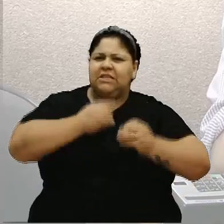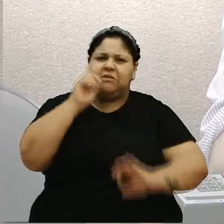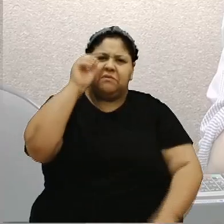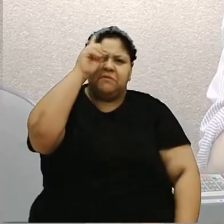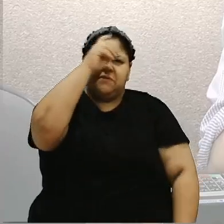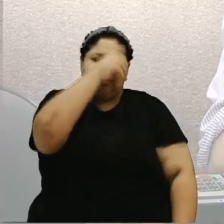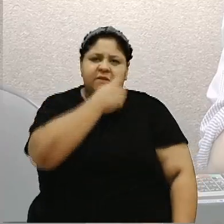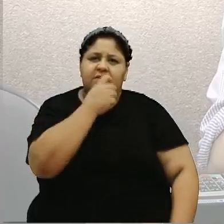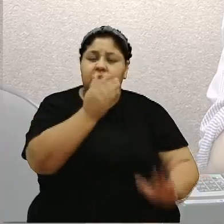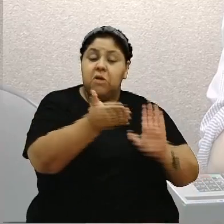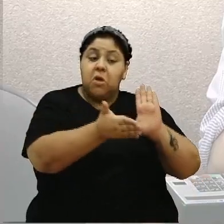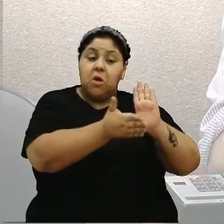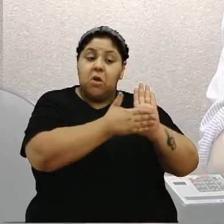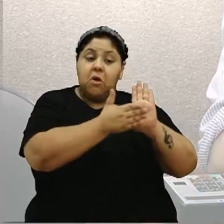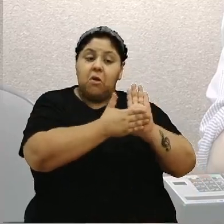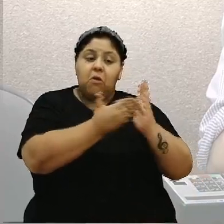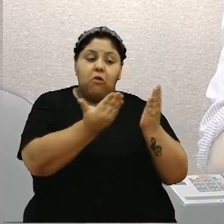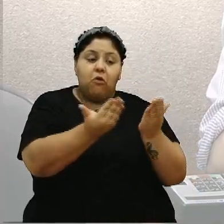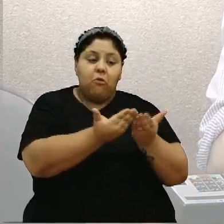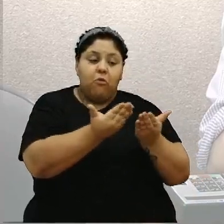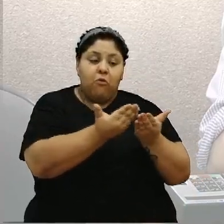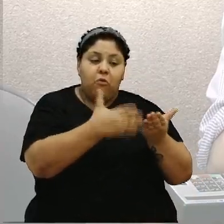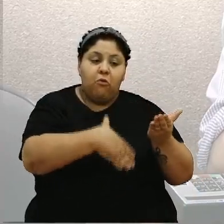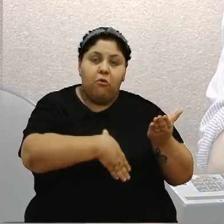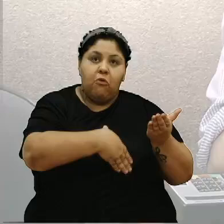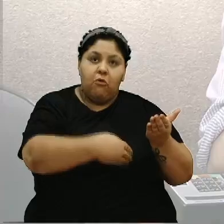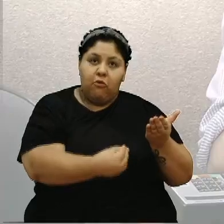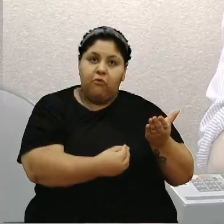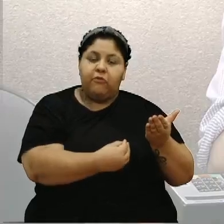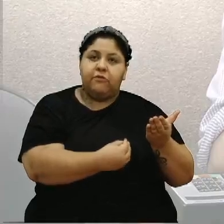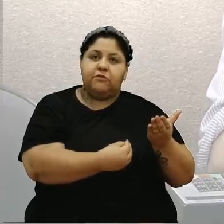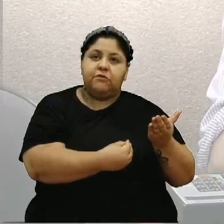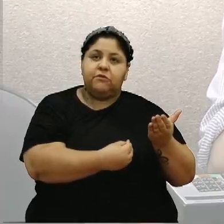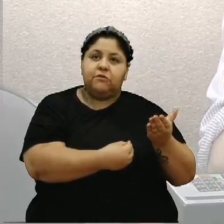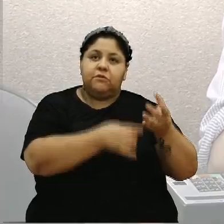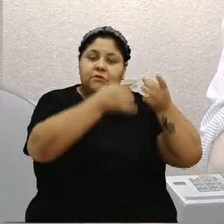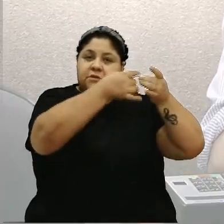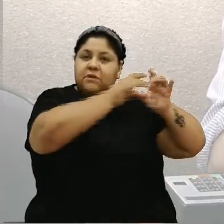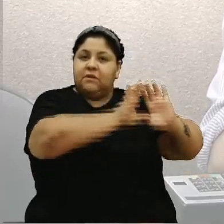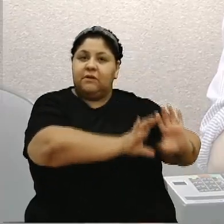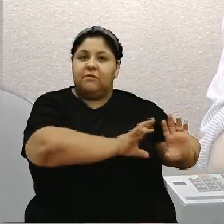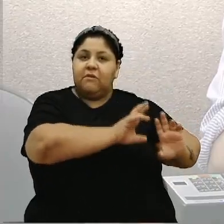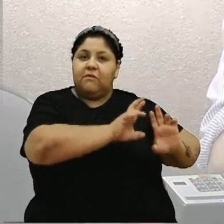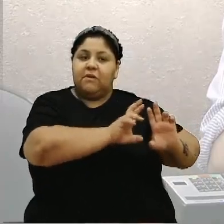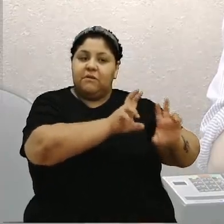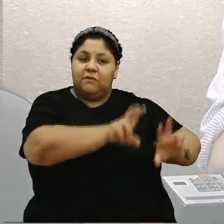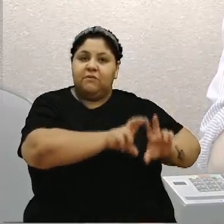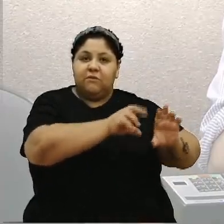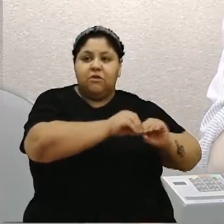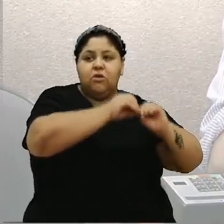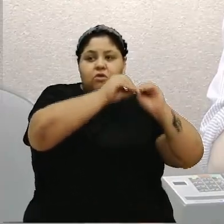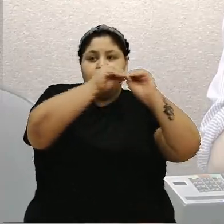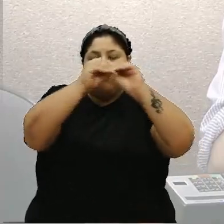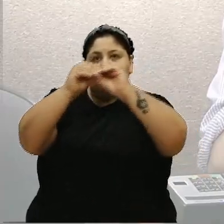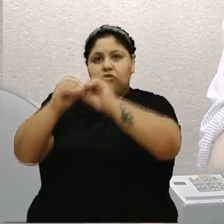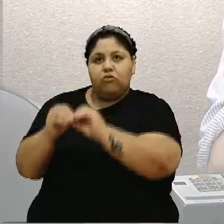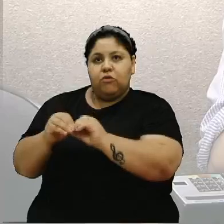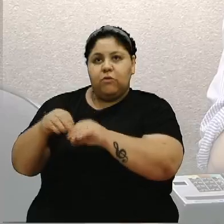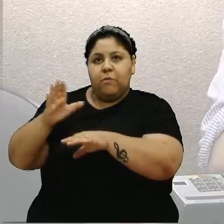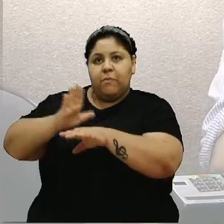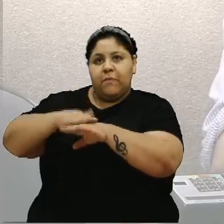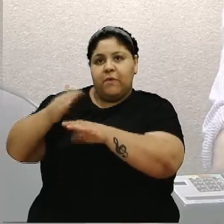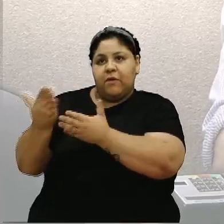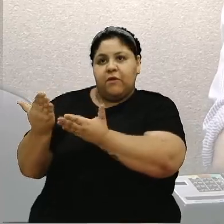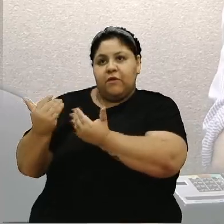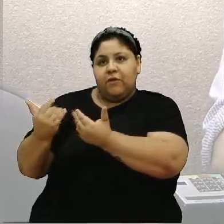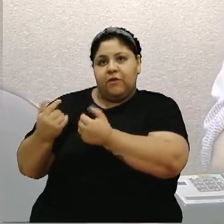para proporcionar estudo para os filhos, acabou abandonando as atividades da área rural e mudou-se com os filhos mais jovens